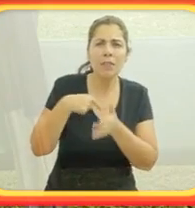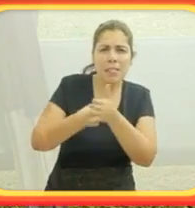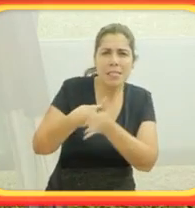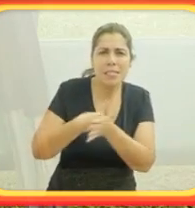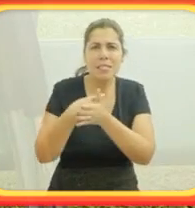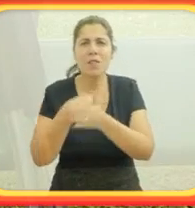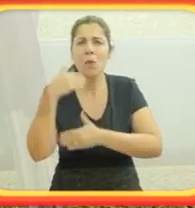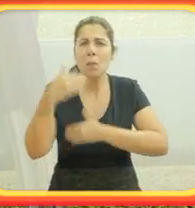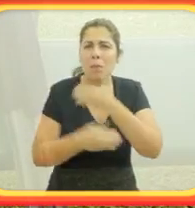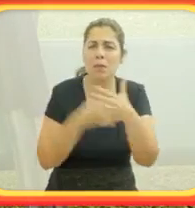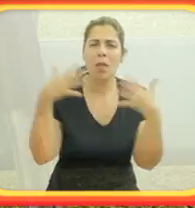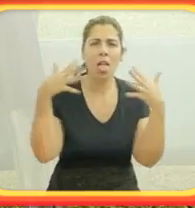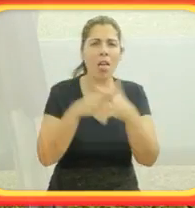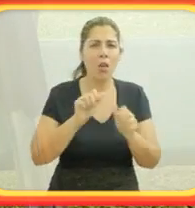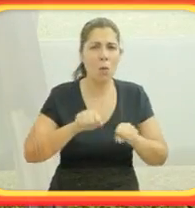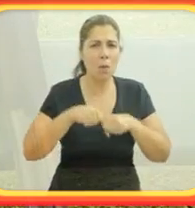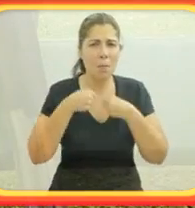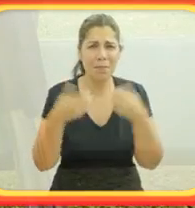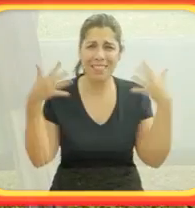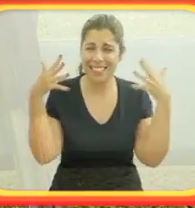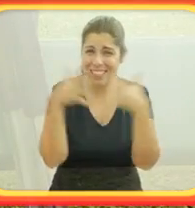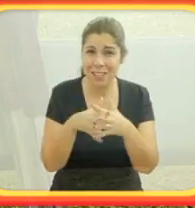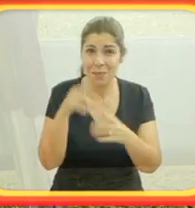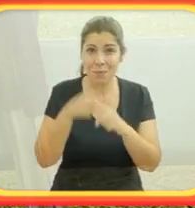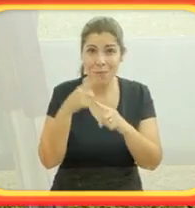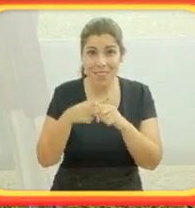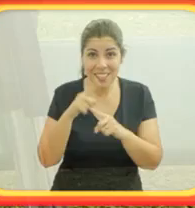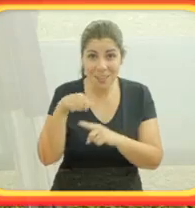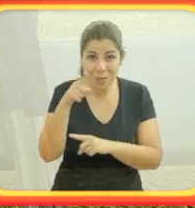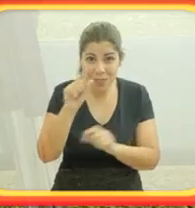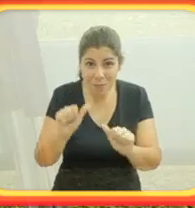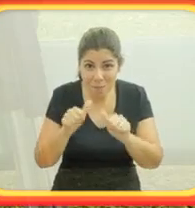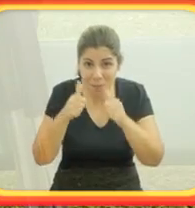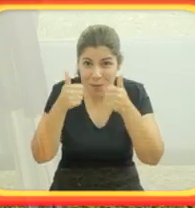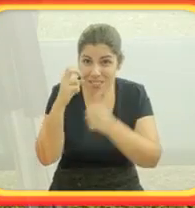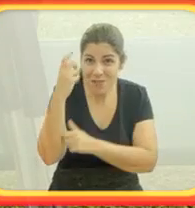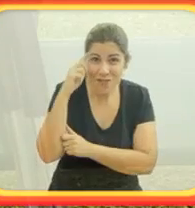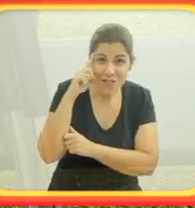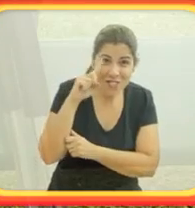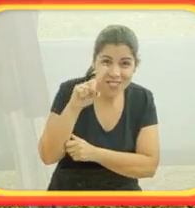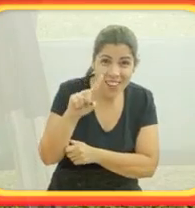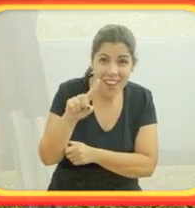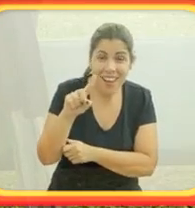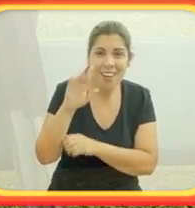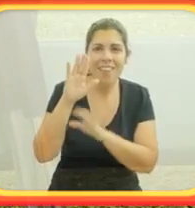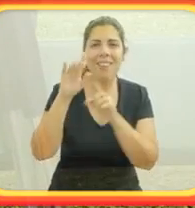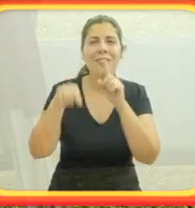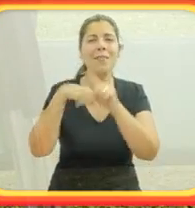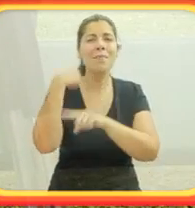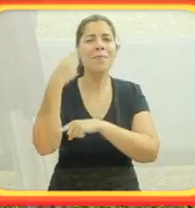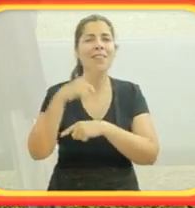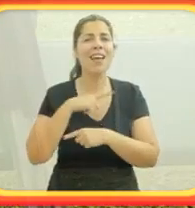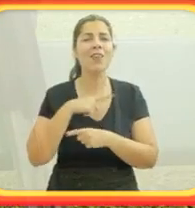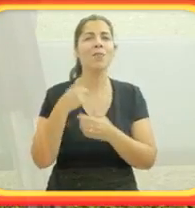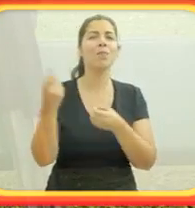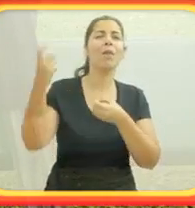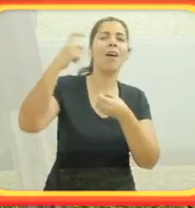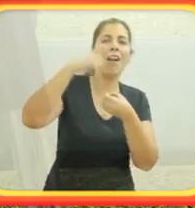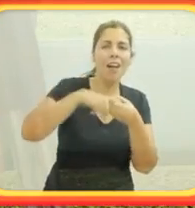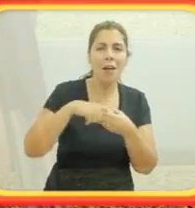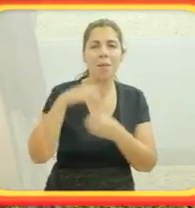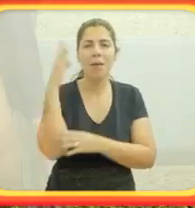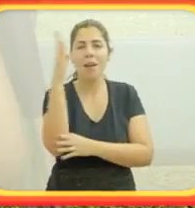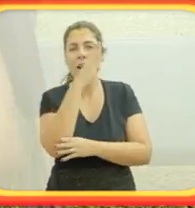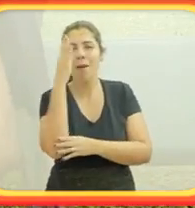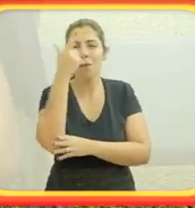mais complicado, porque depois que você melhora, depois de uns 5 dias você melhora, mas depois tem um rebote, e aí volta, você passa mal de